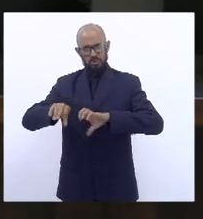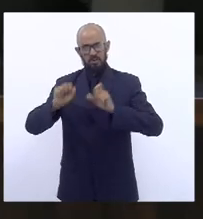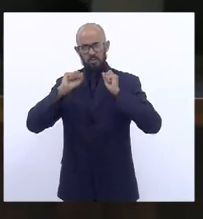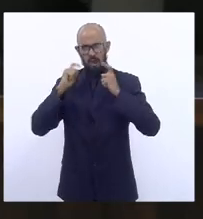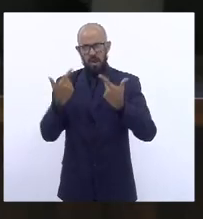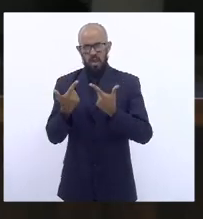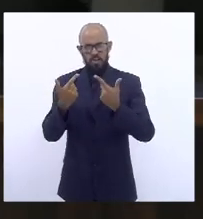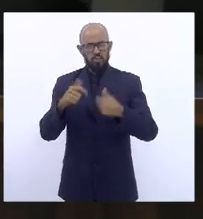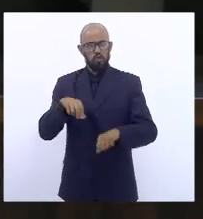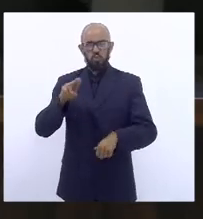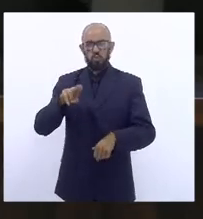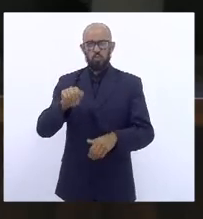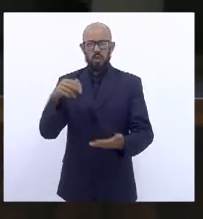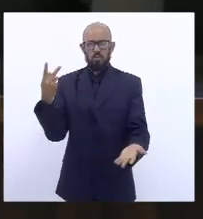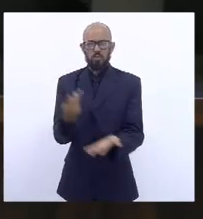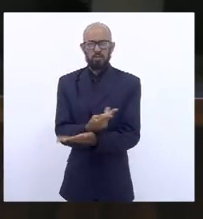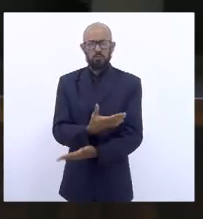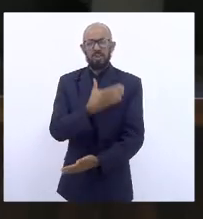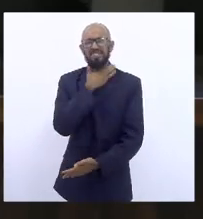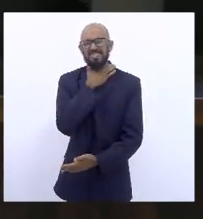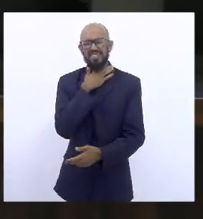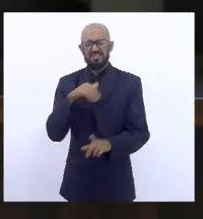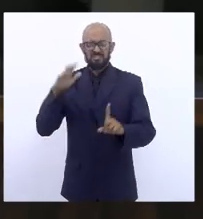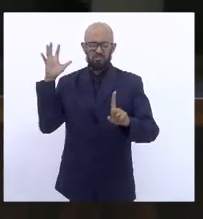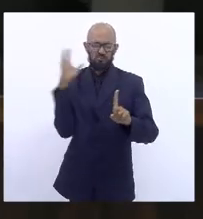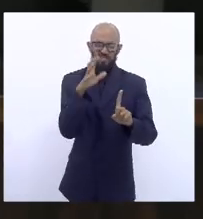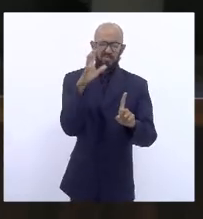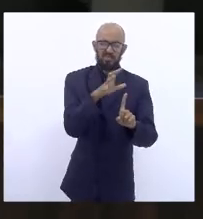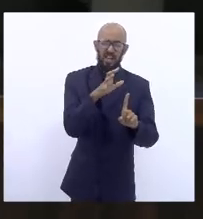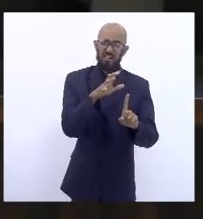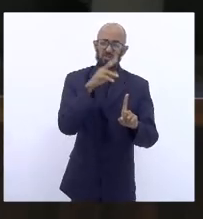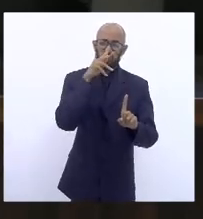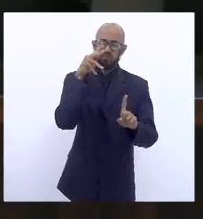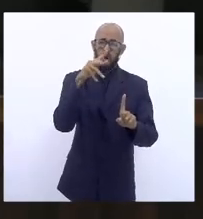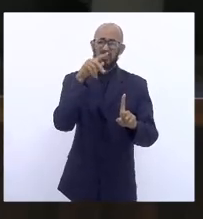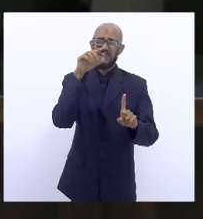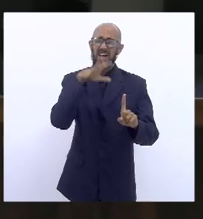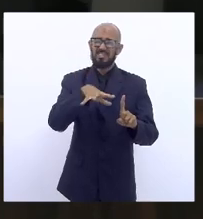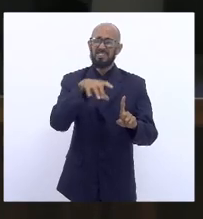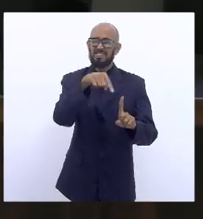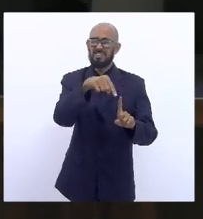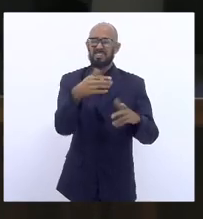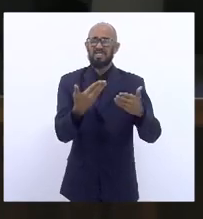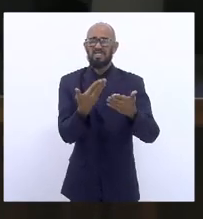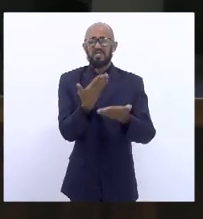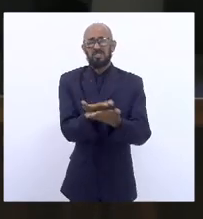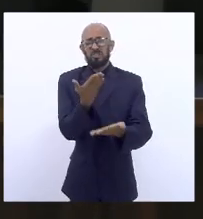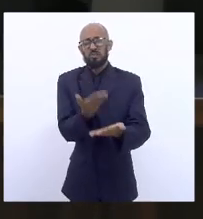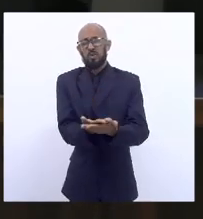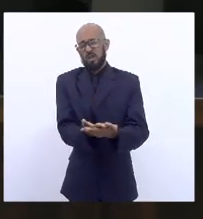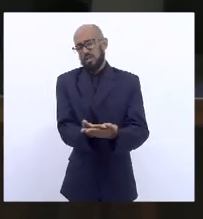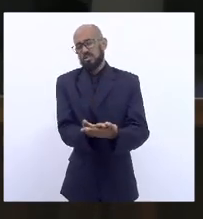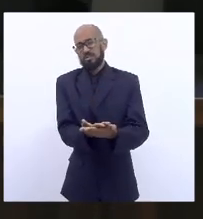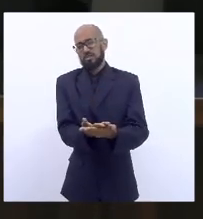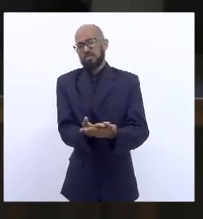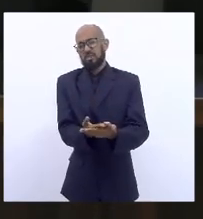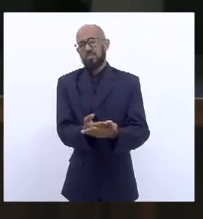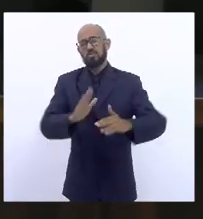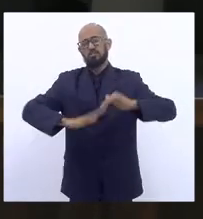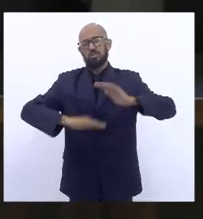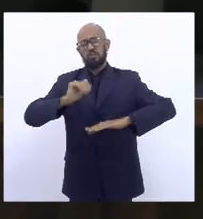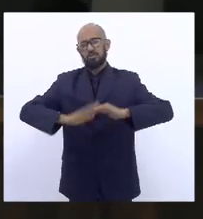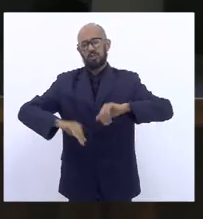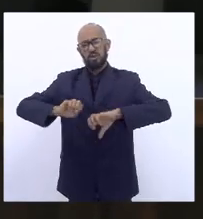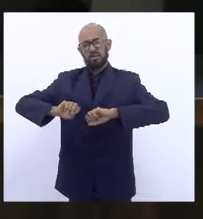crise que afetasse tanto as escolas, afetasse tanto o cotidiano escolar, afetasse tanto os profissionais de